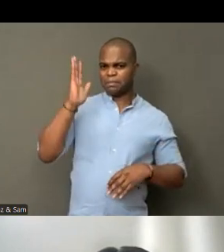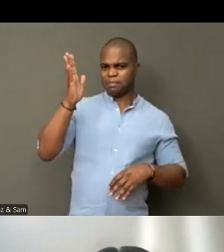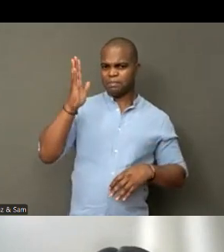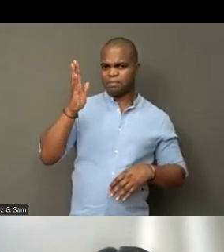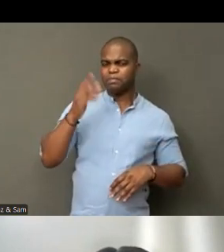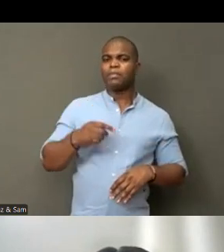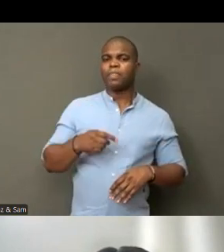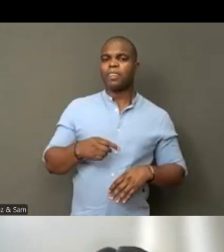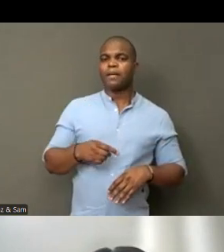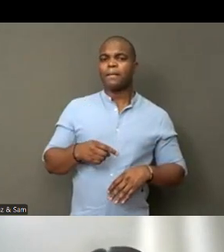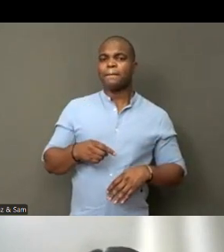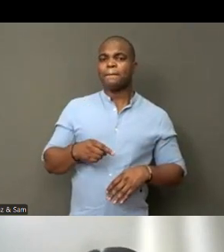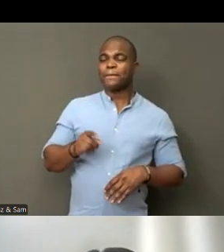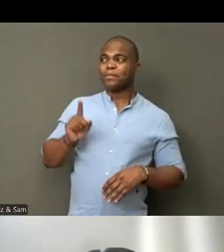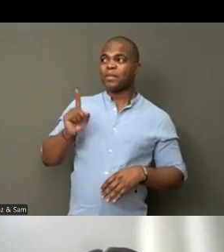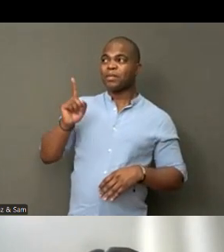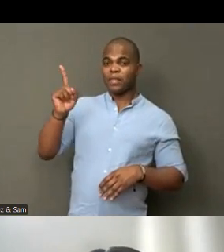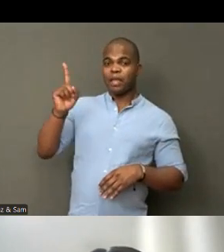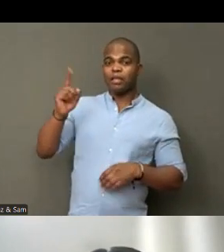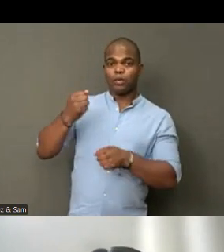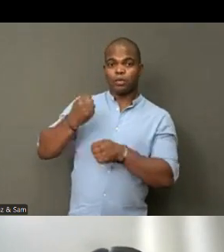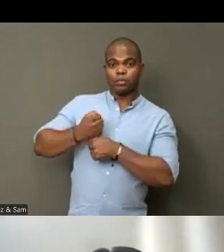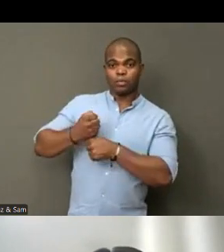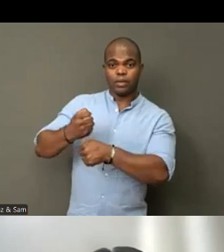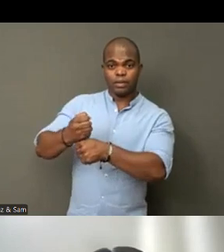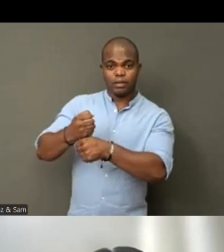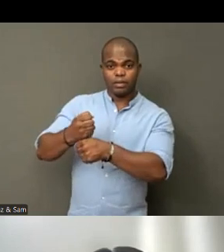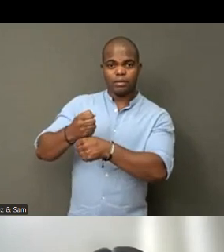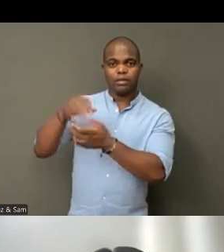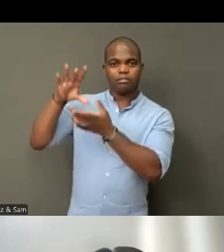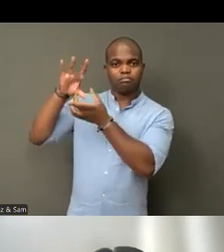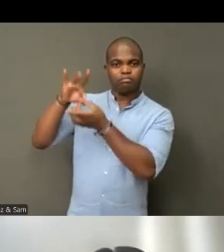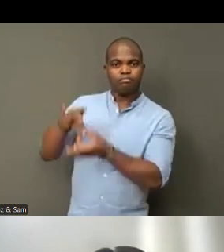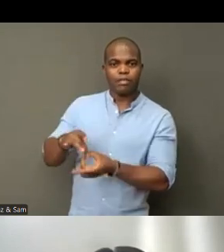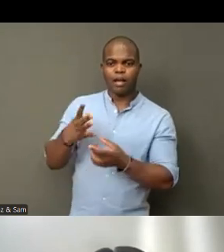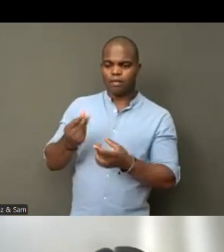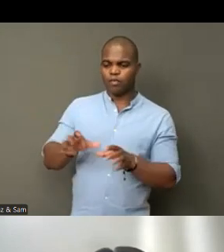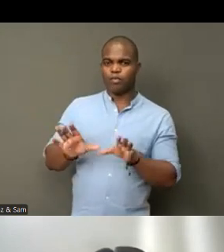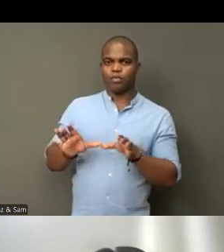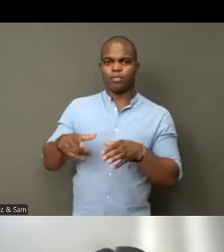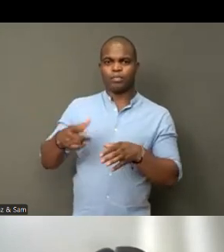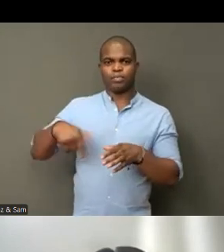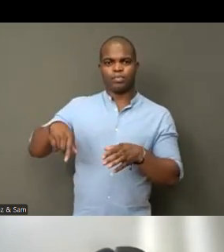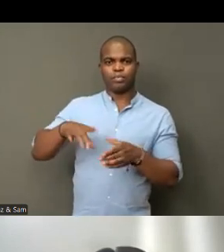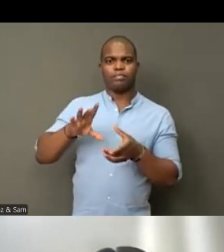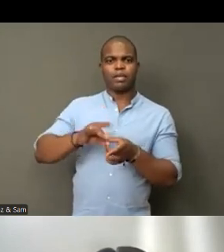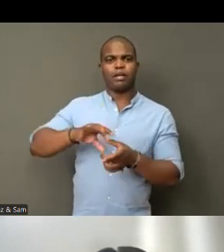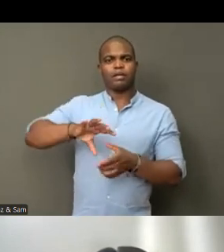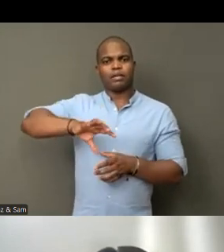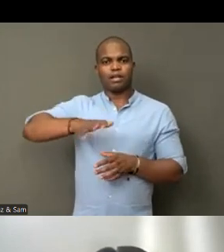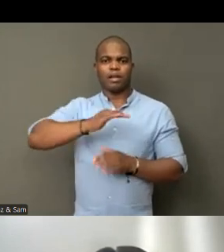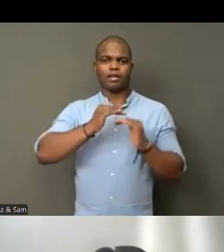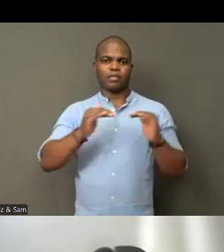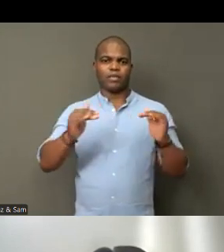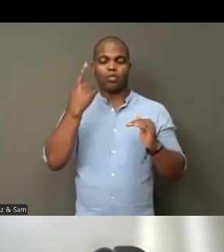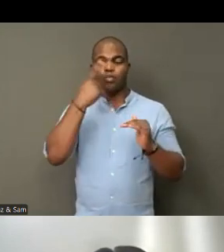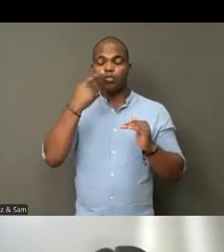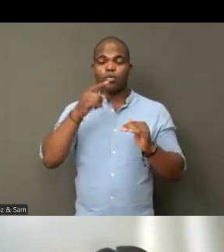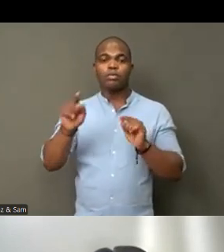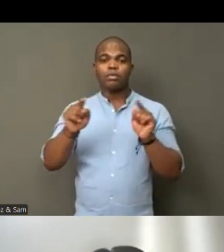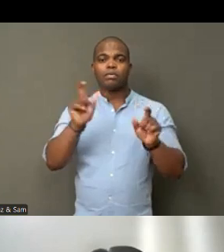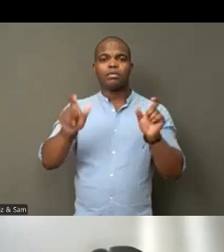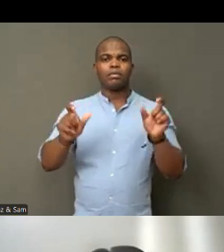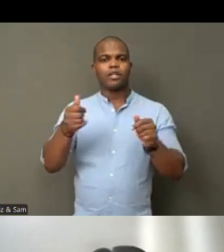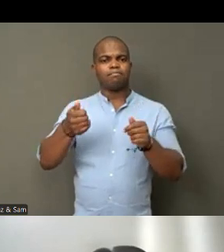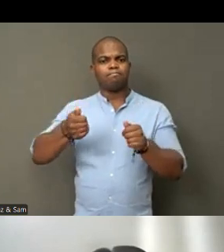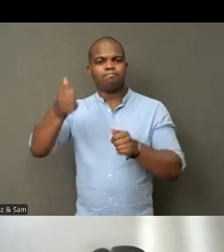tarefas a nível nacional, com responsáveis de cada um desses programas a nível do Ministério, e nós